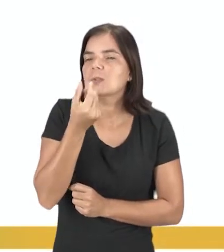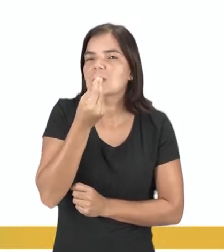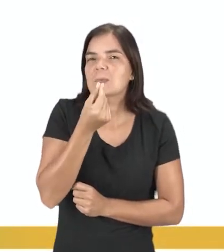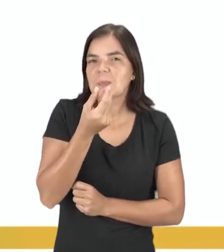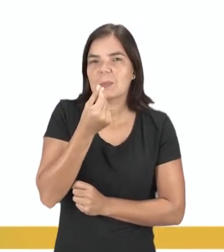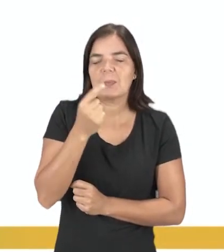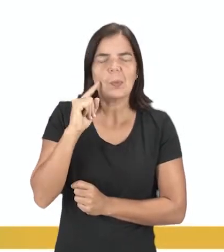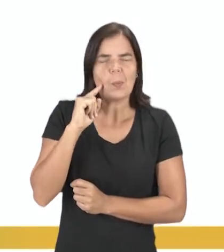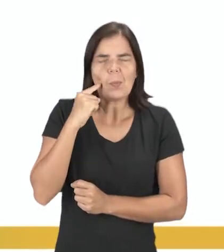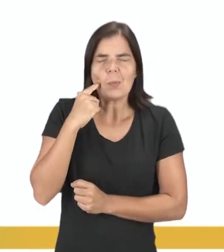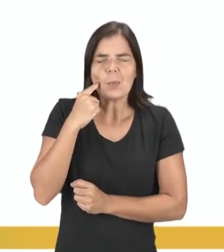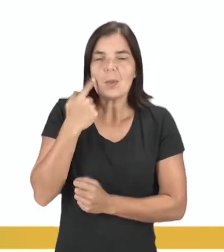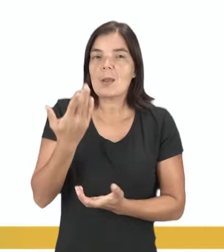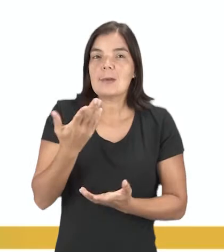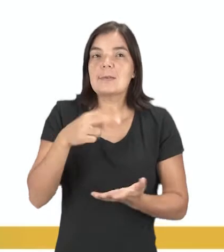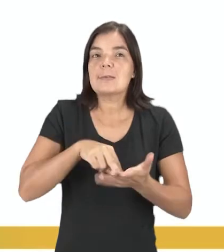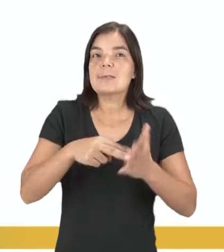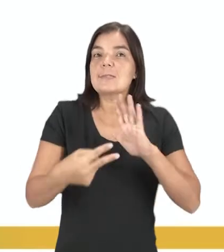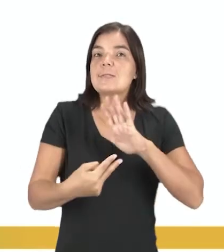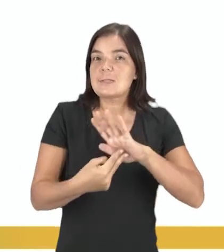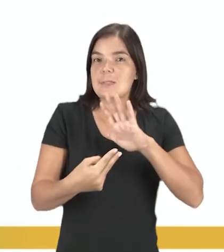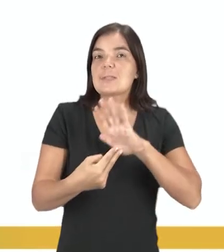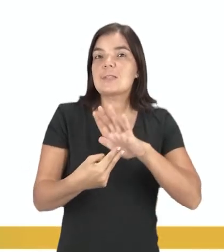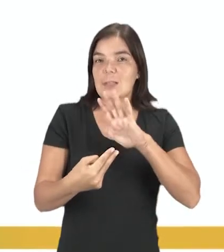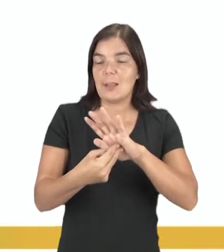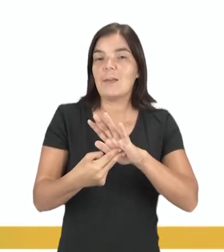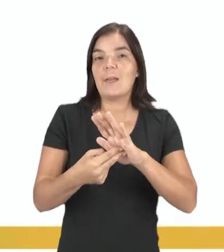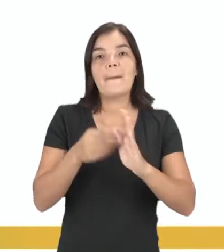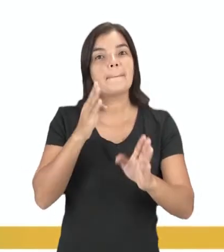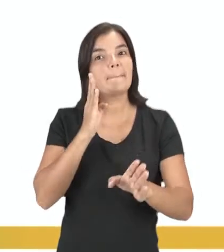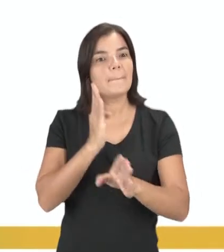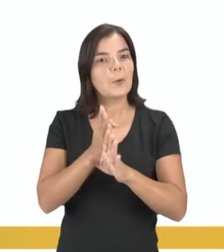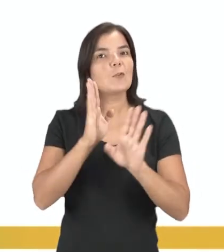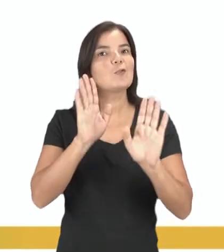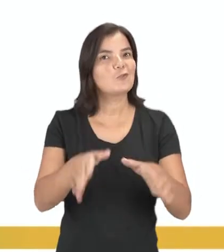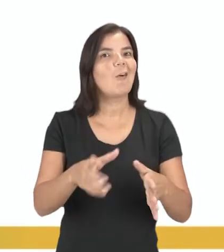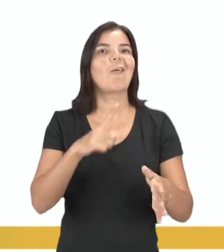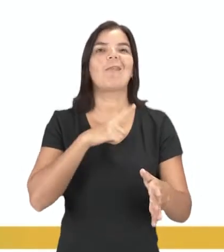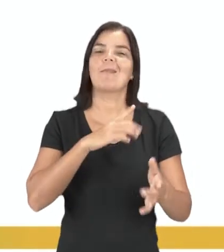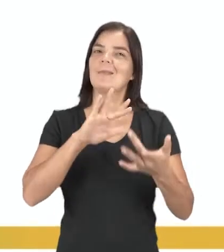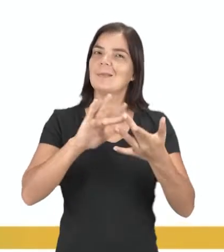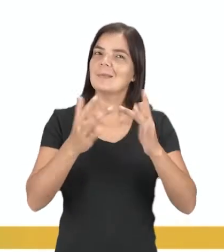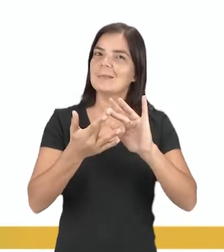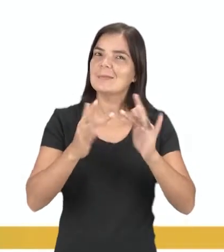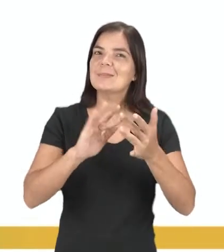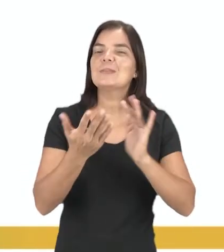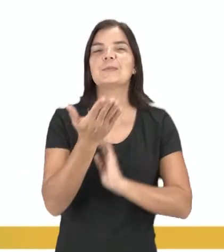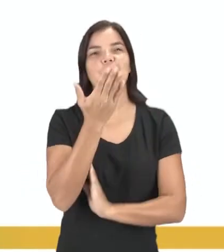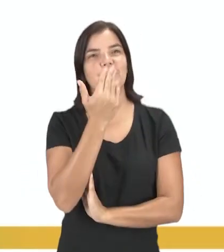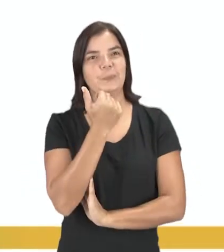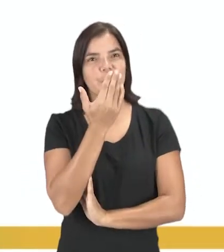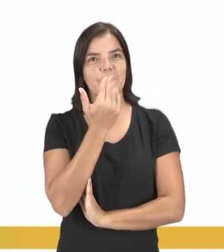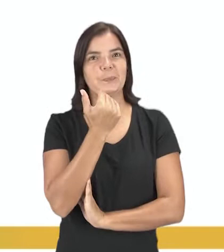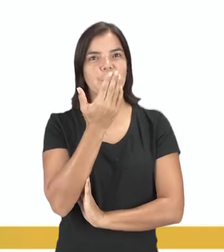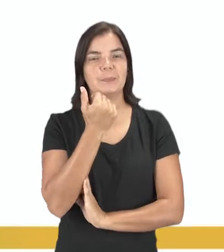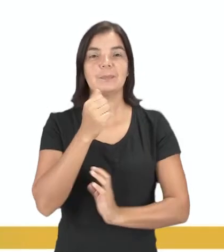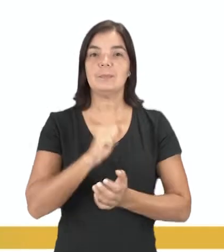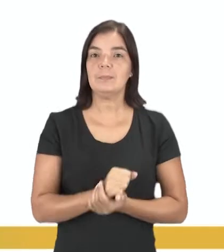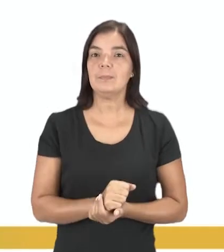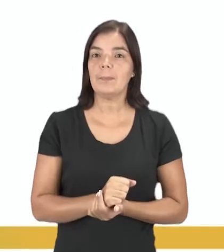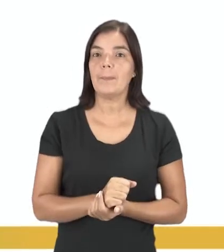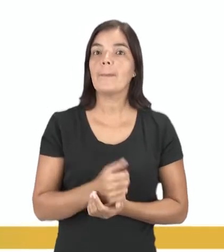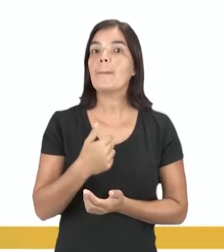azedo na boca. Isso são reações devido a você ter tido contato com esse alimento.